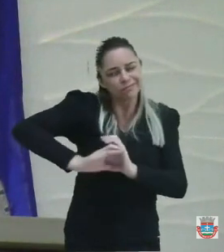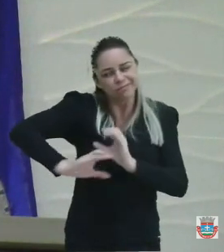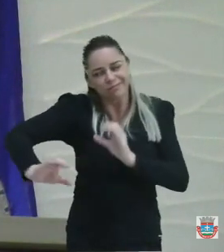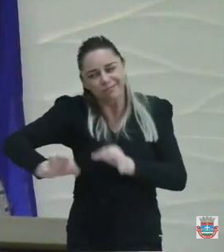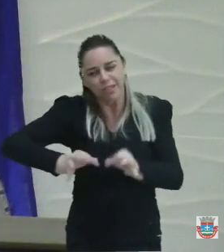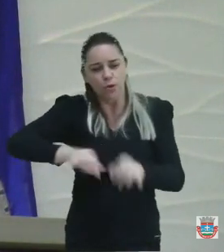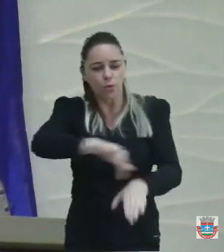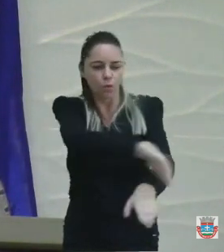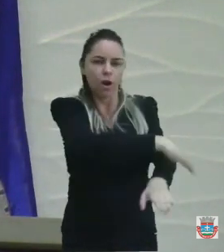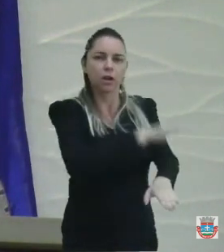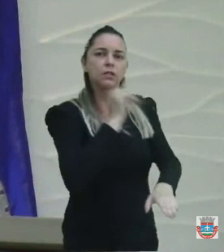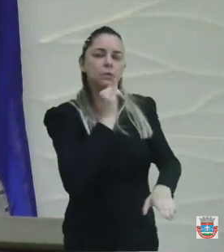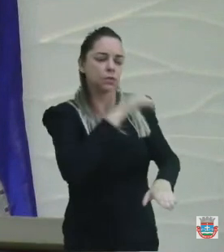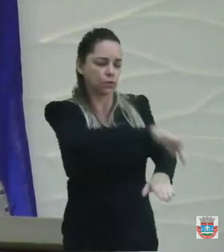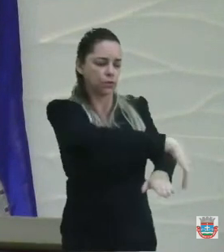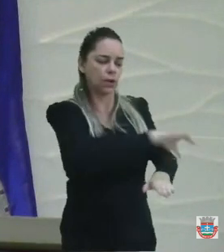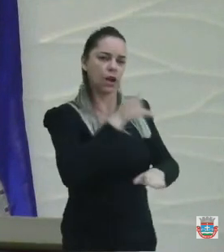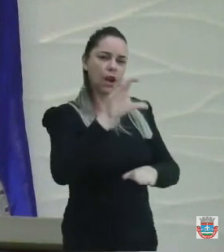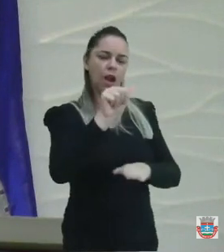Cachoeirinha precisa